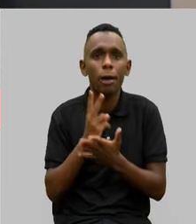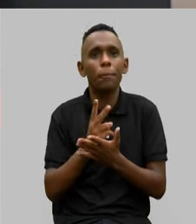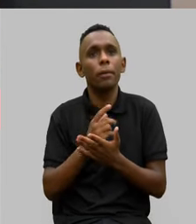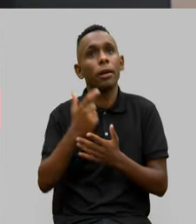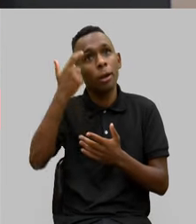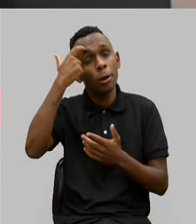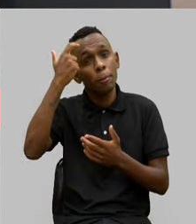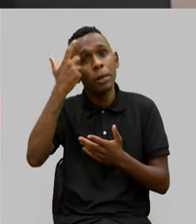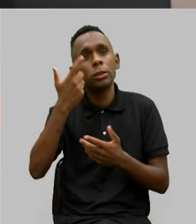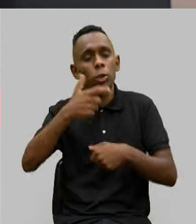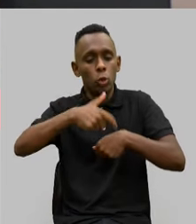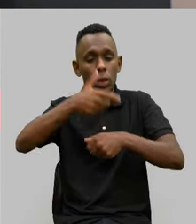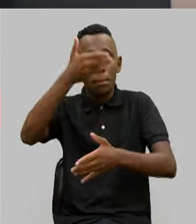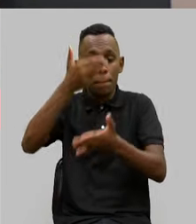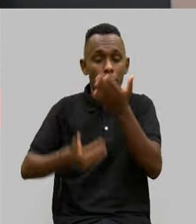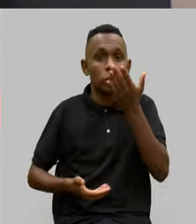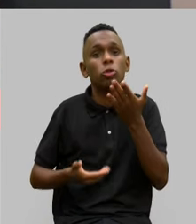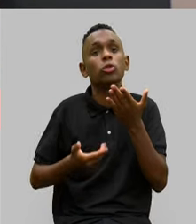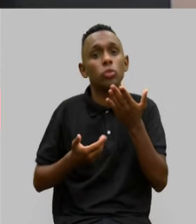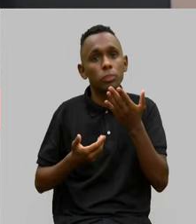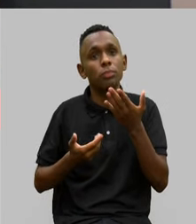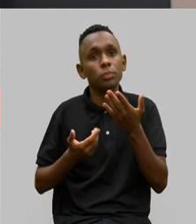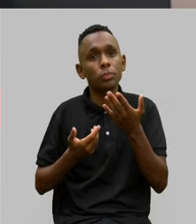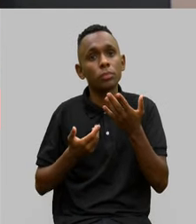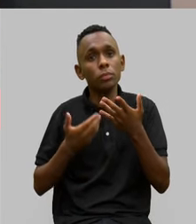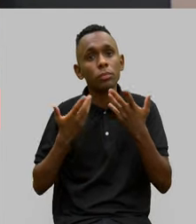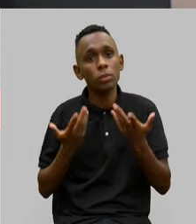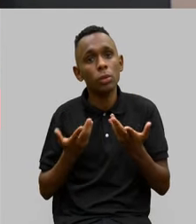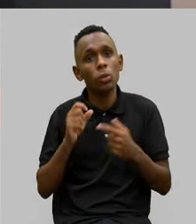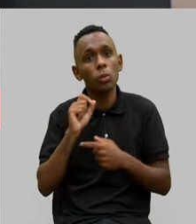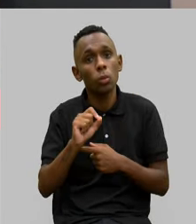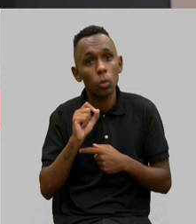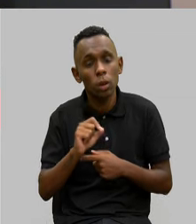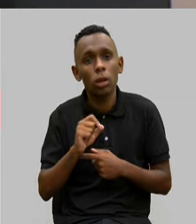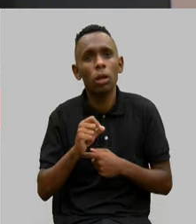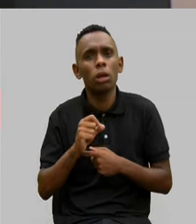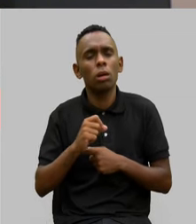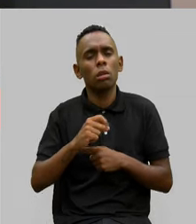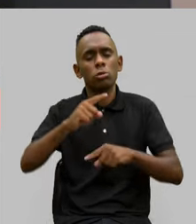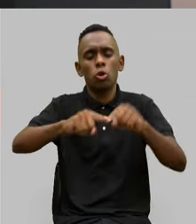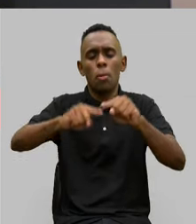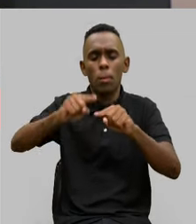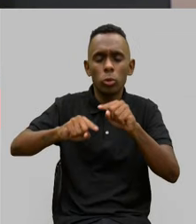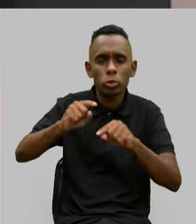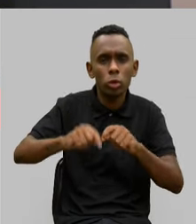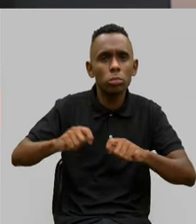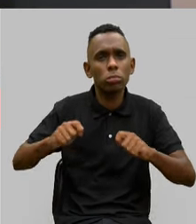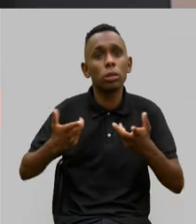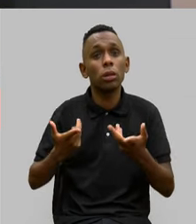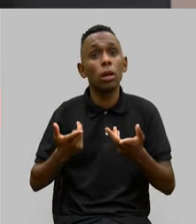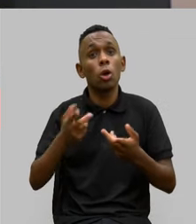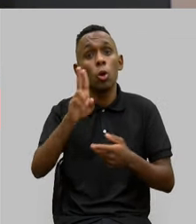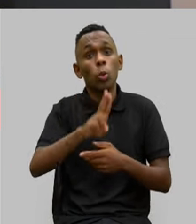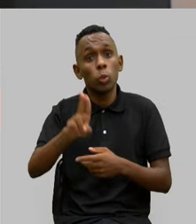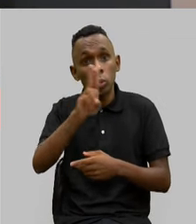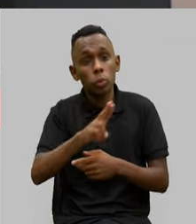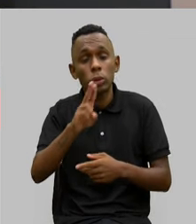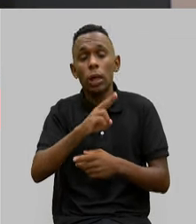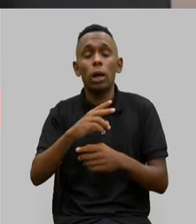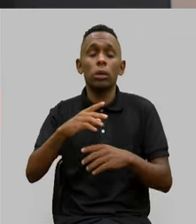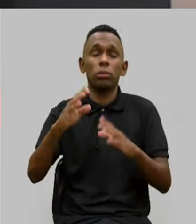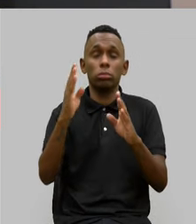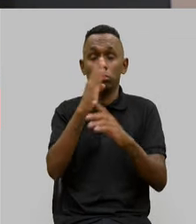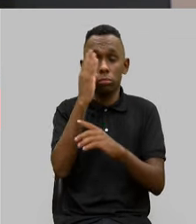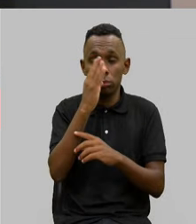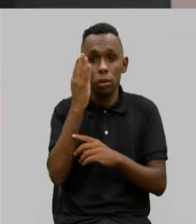que foi perdido desde que Ele identificou que a a esses produtos poderiam ser poderiam ser usados para epilepsia até